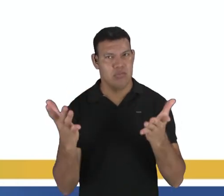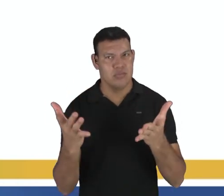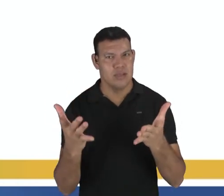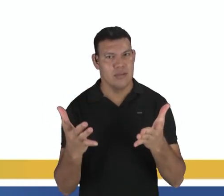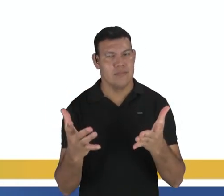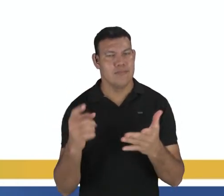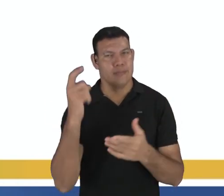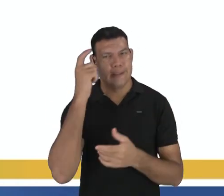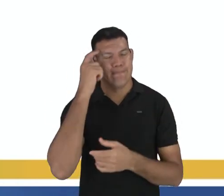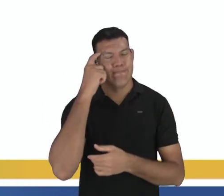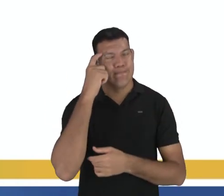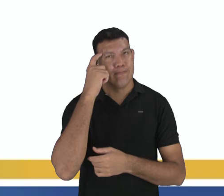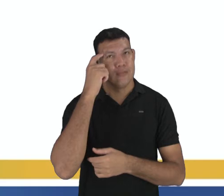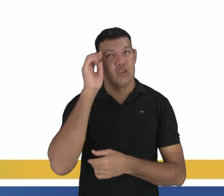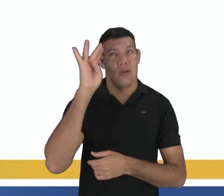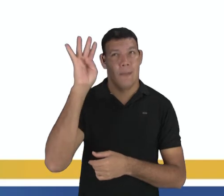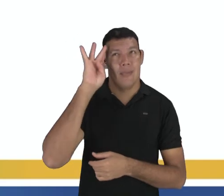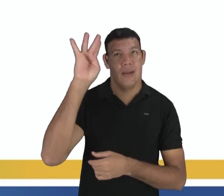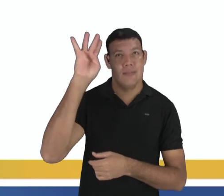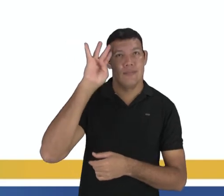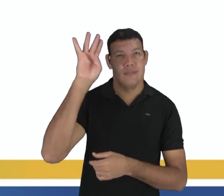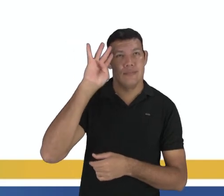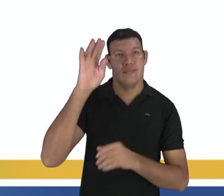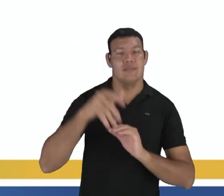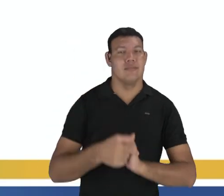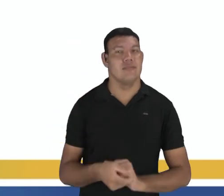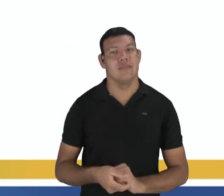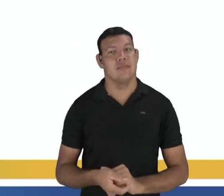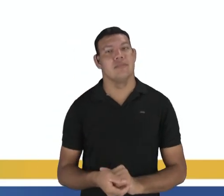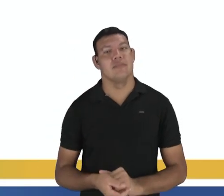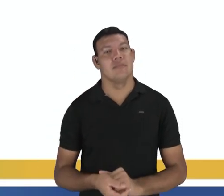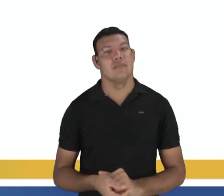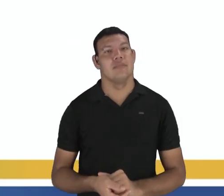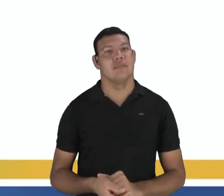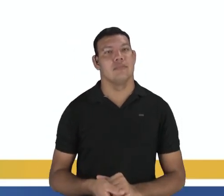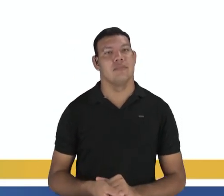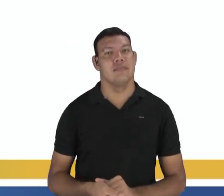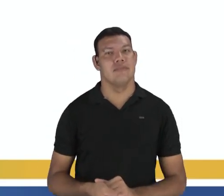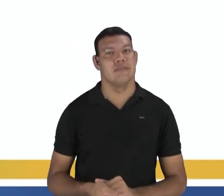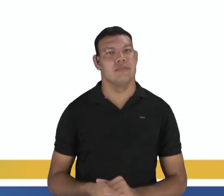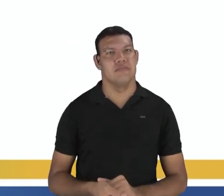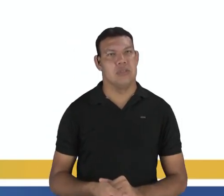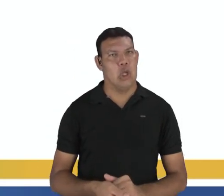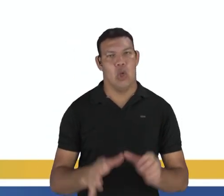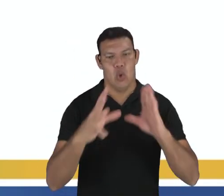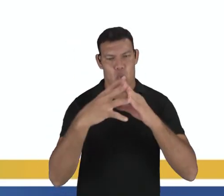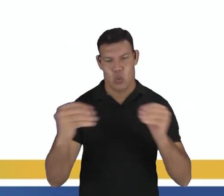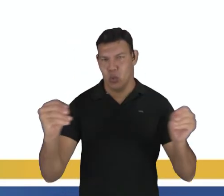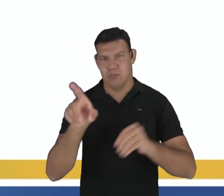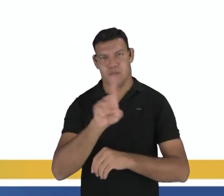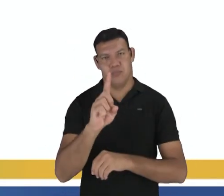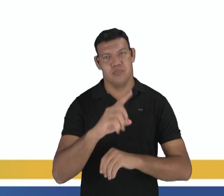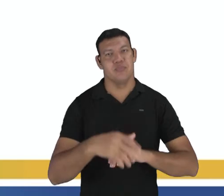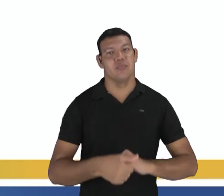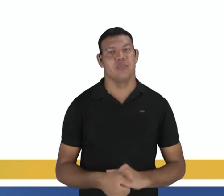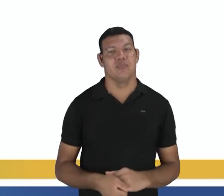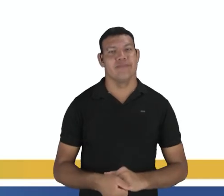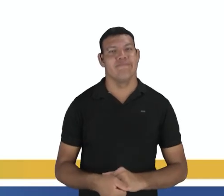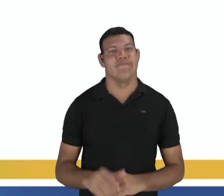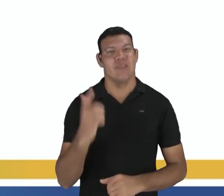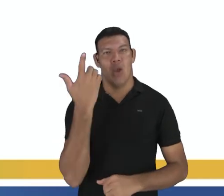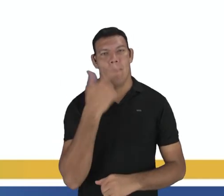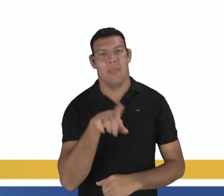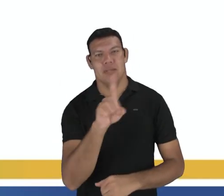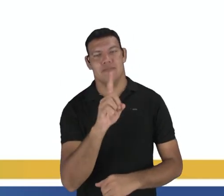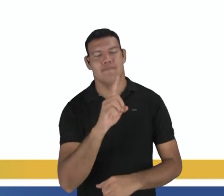querendo dizer? Ele não conseguia parar de pensar, né, naquela cena. E não apagava. Ela vai apagar? Não vai.